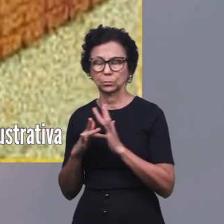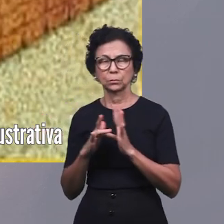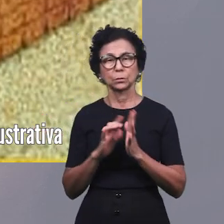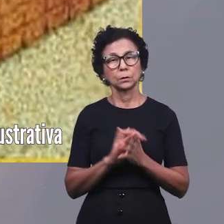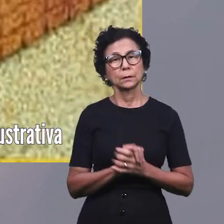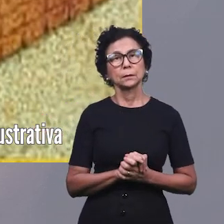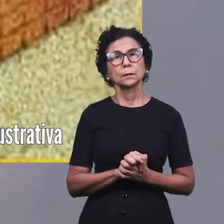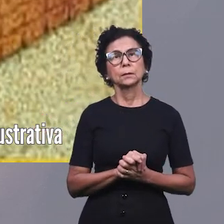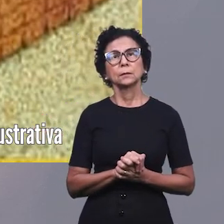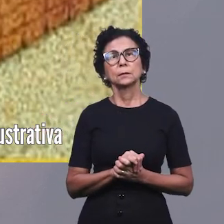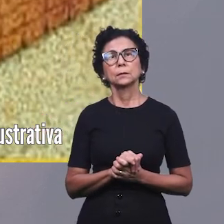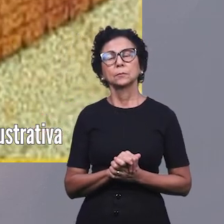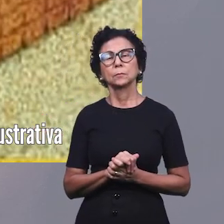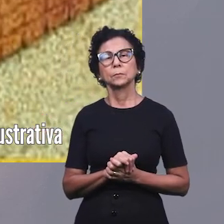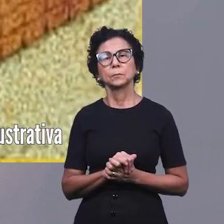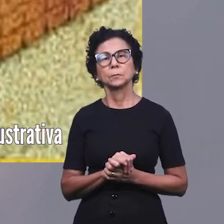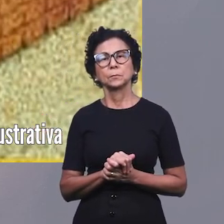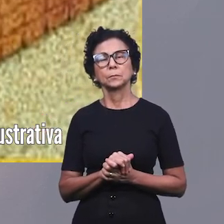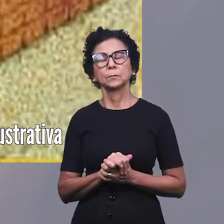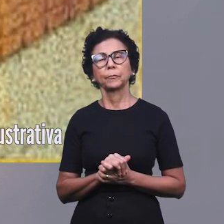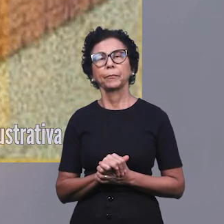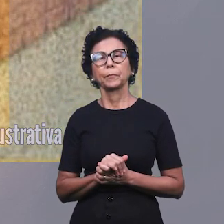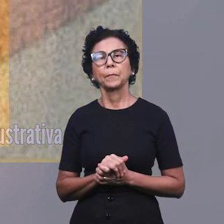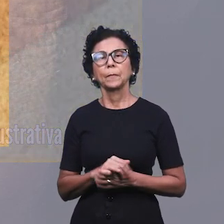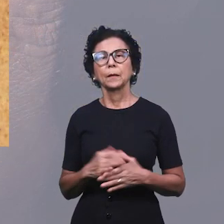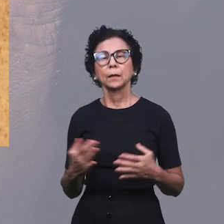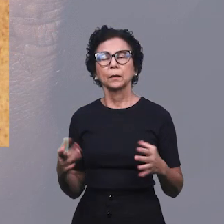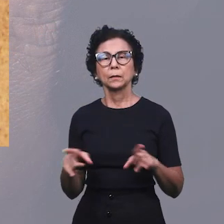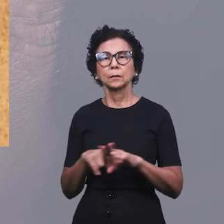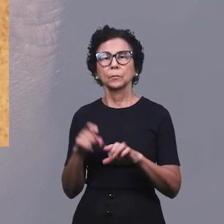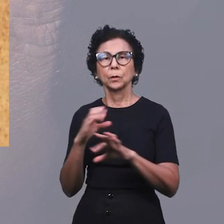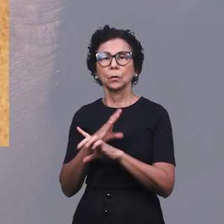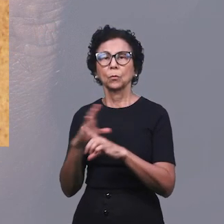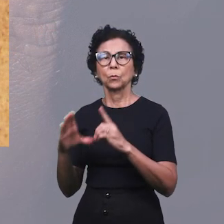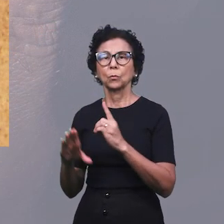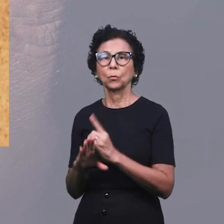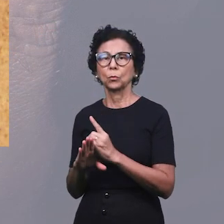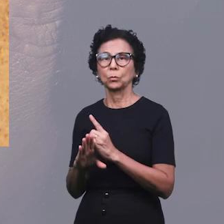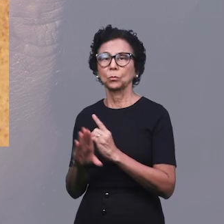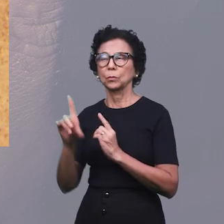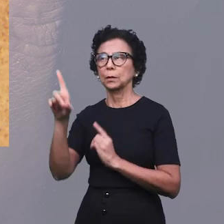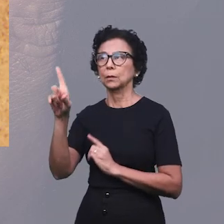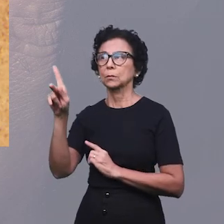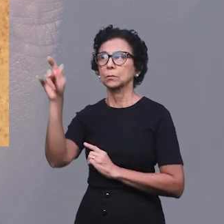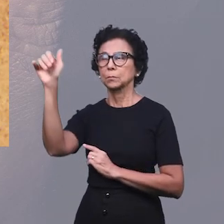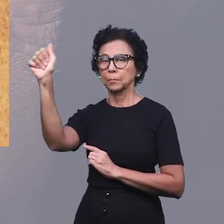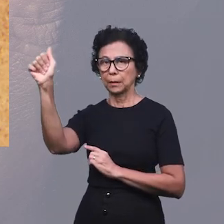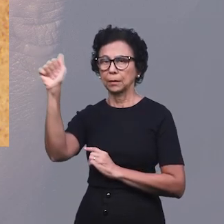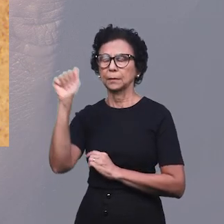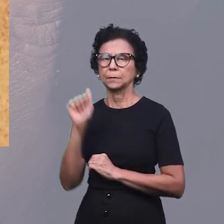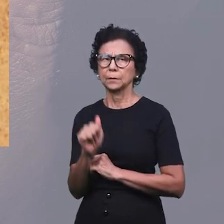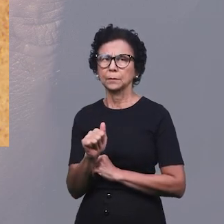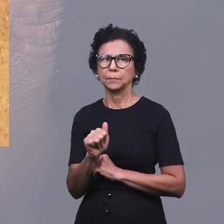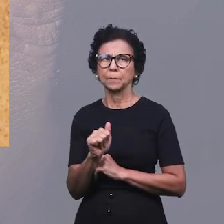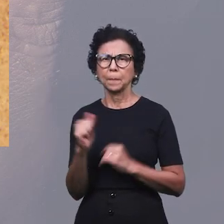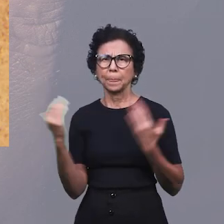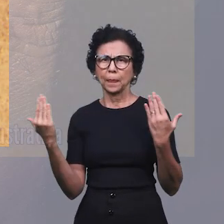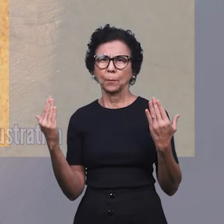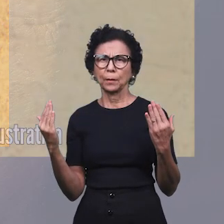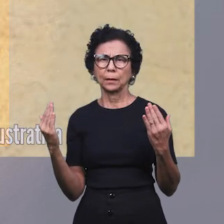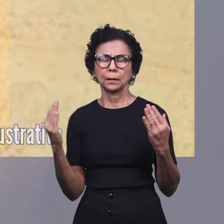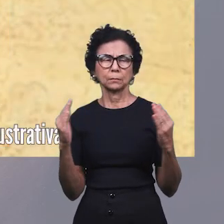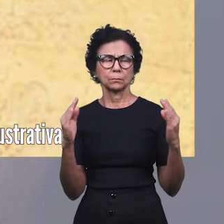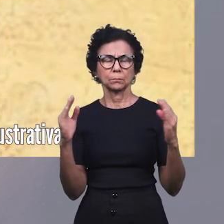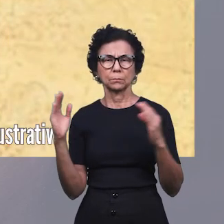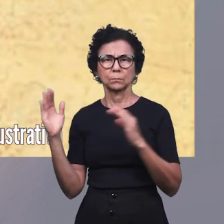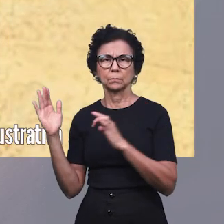culto referindo-se ao Pai. Porque Jesus, quando você olha lá no tabernáculo, tudo